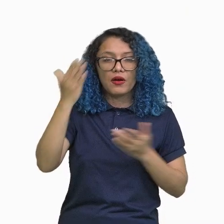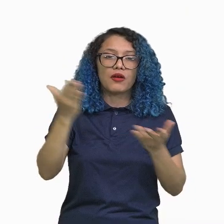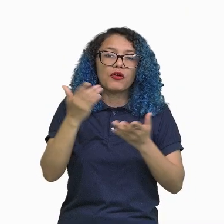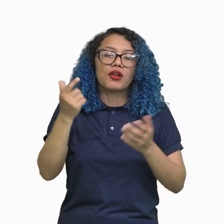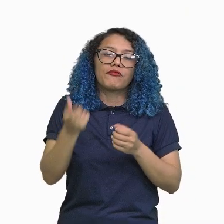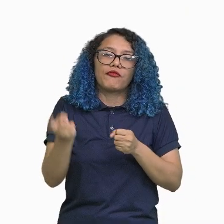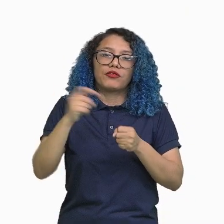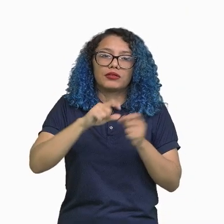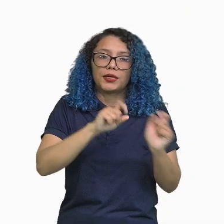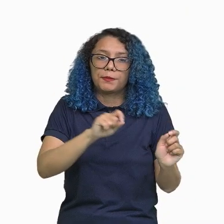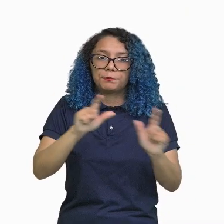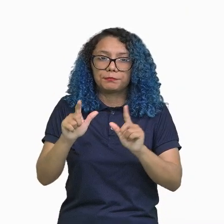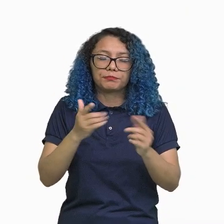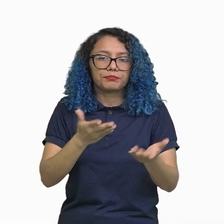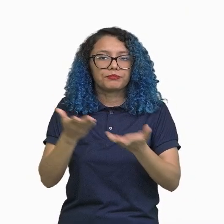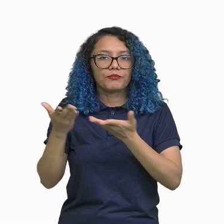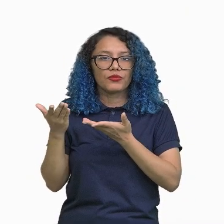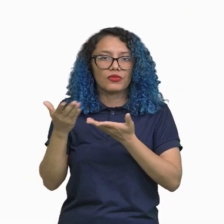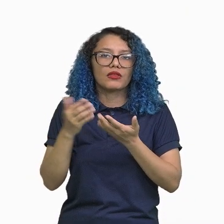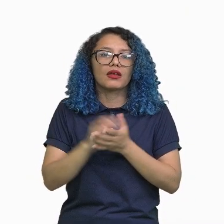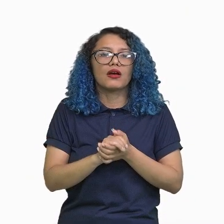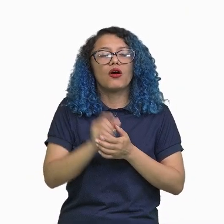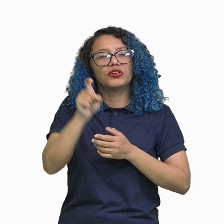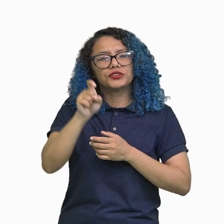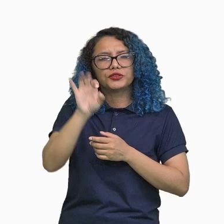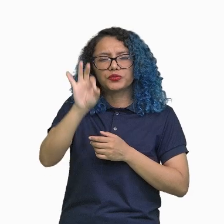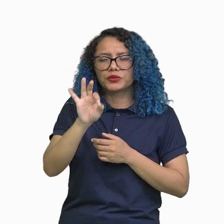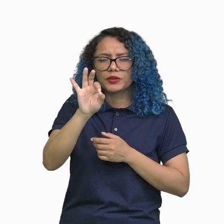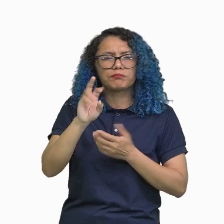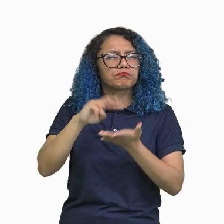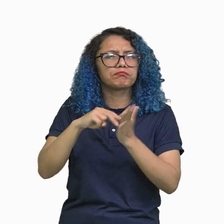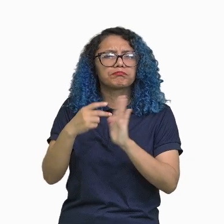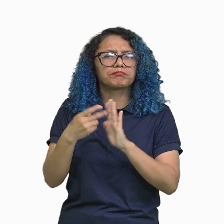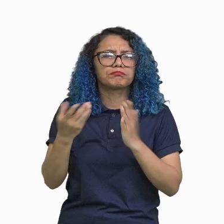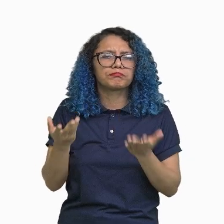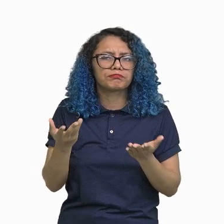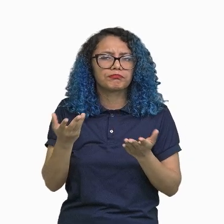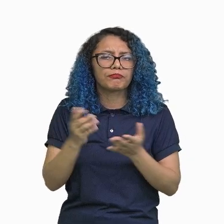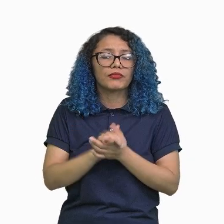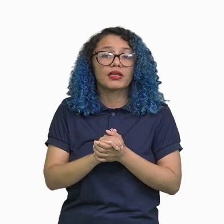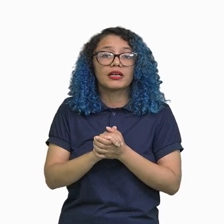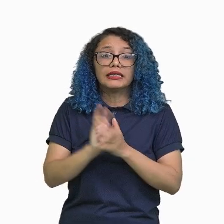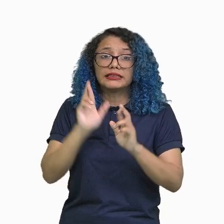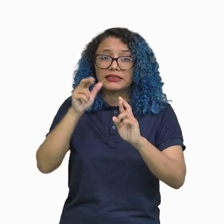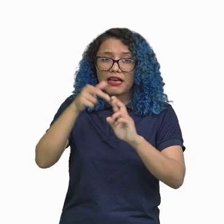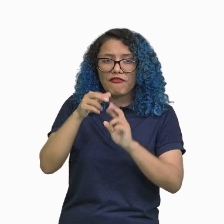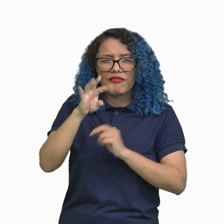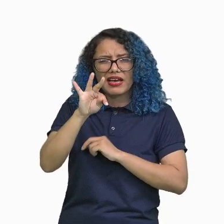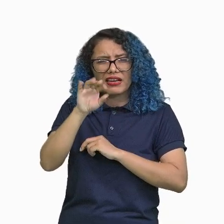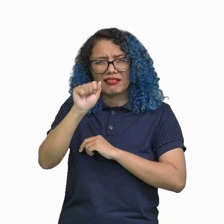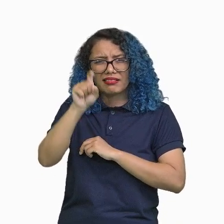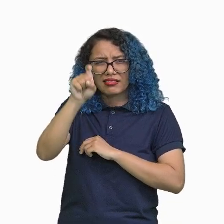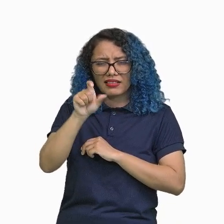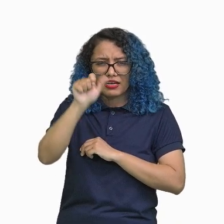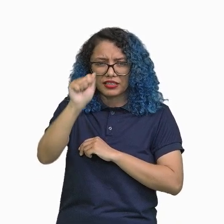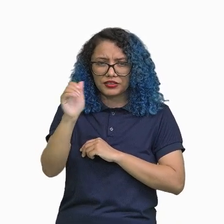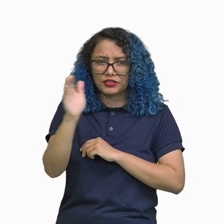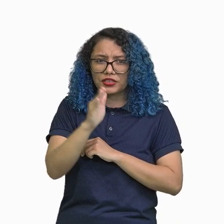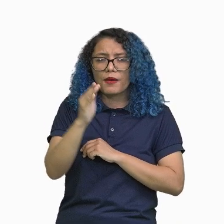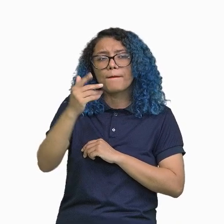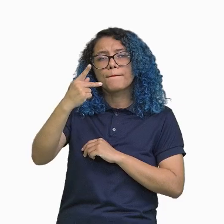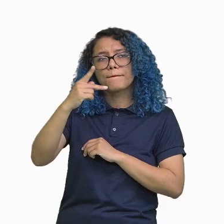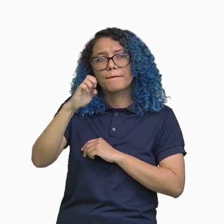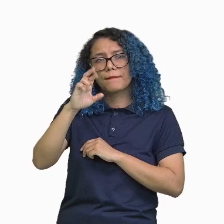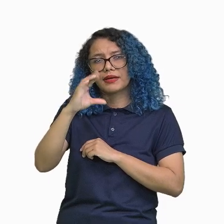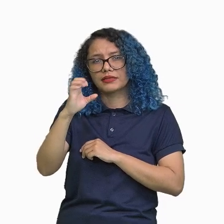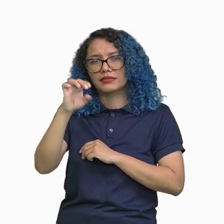nosso texto. A expressão X% é chamada de taxa percentual e é